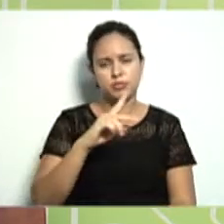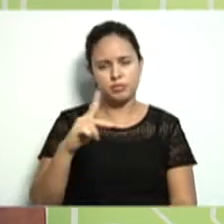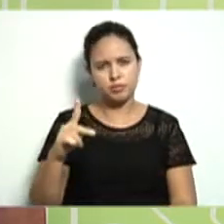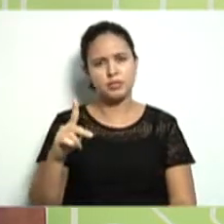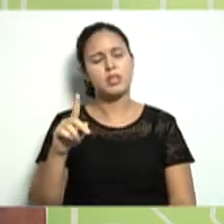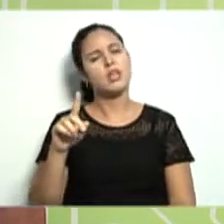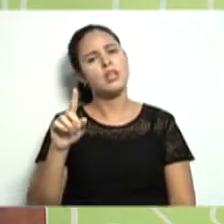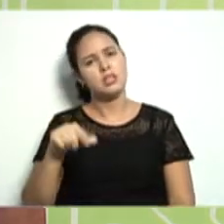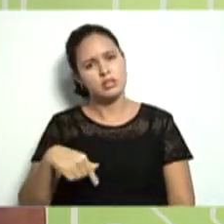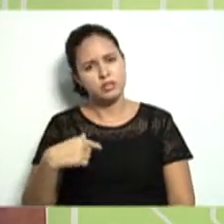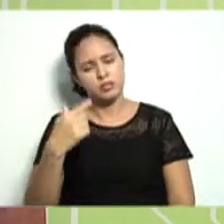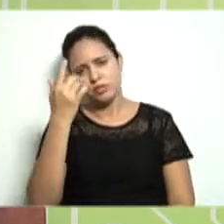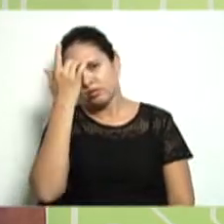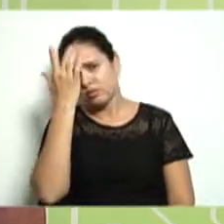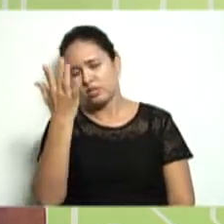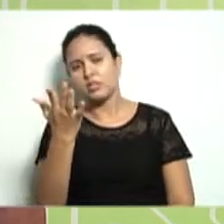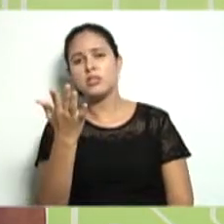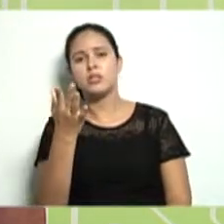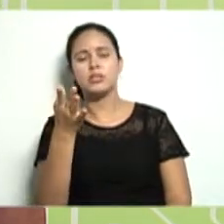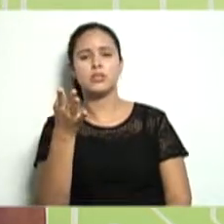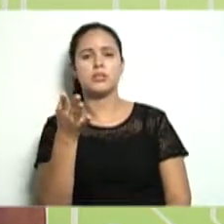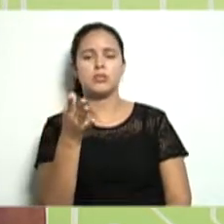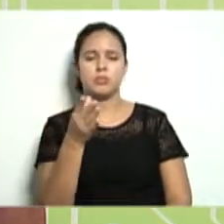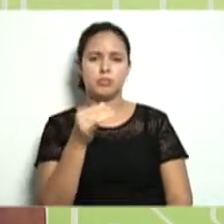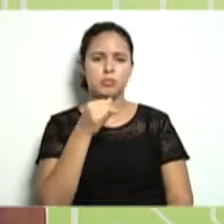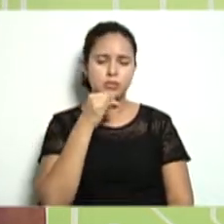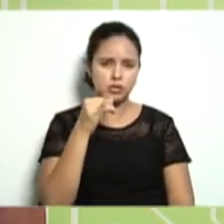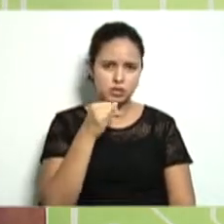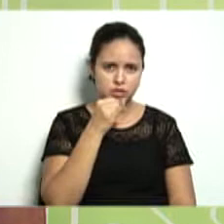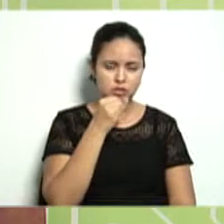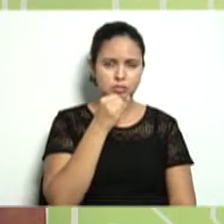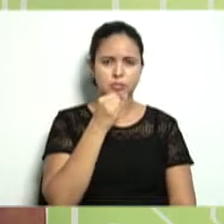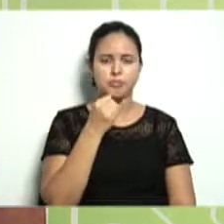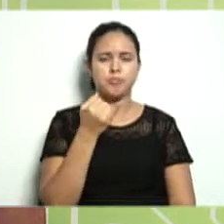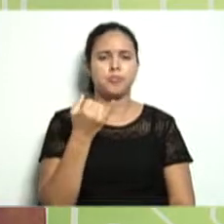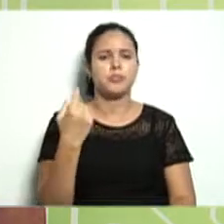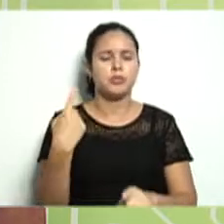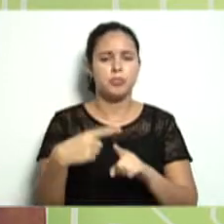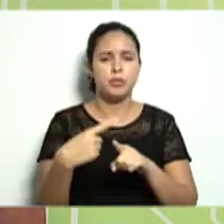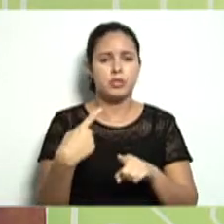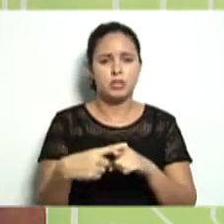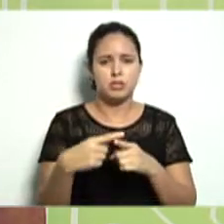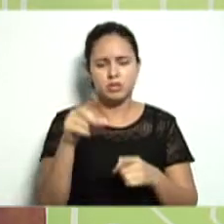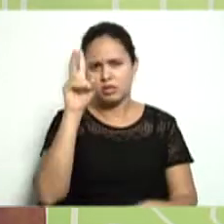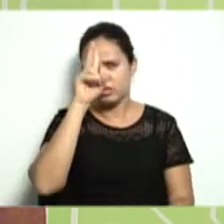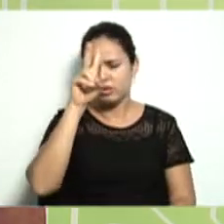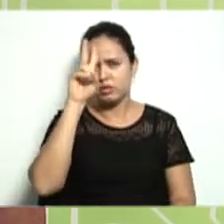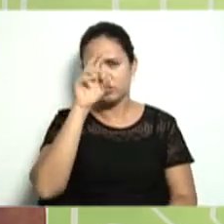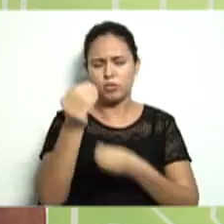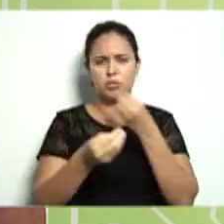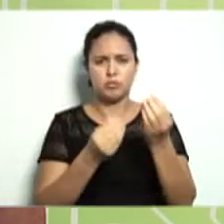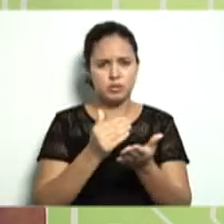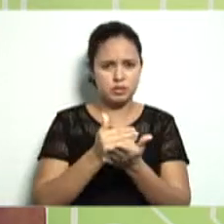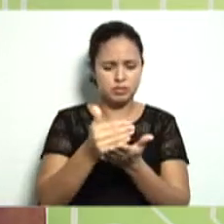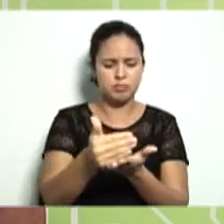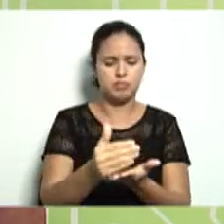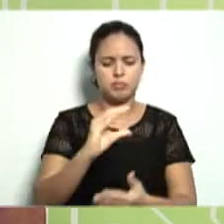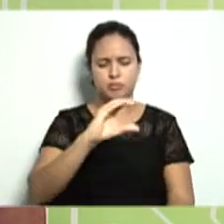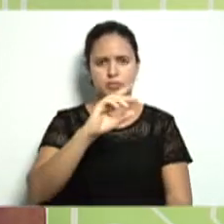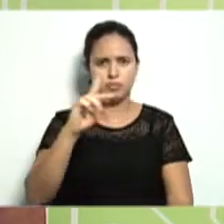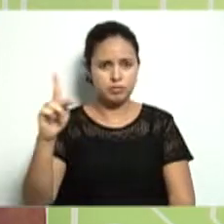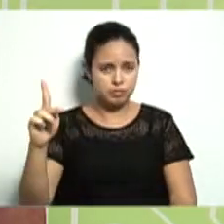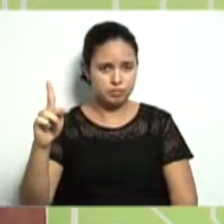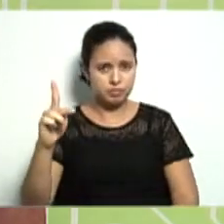pouco mais fácil aí, digamos assim, porque se vocês lembrarem como iniciam a cooperativa, são